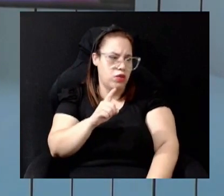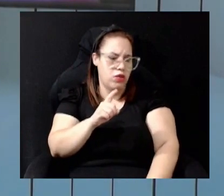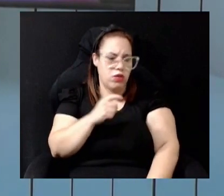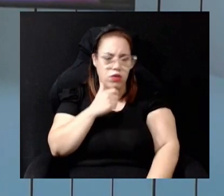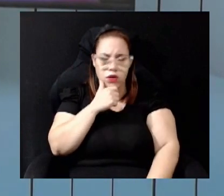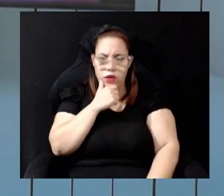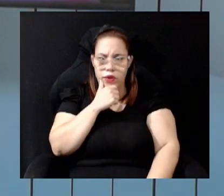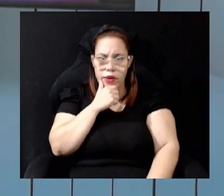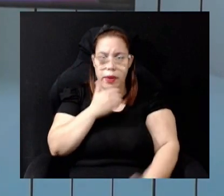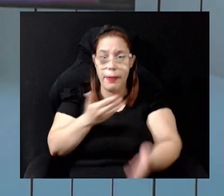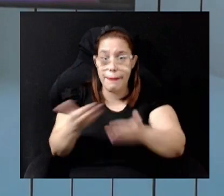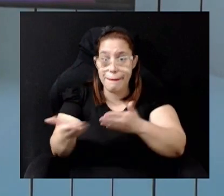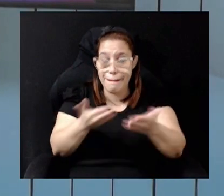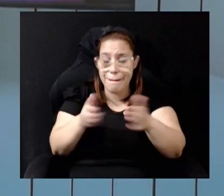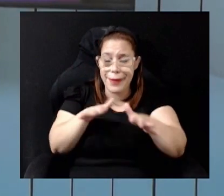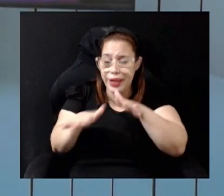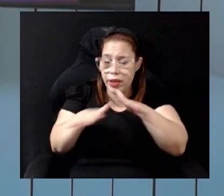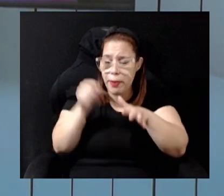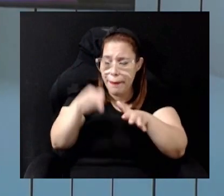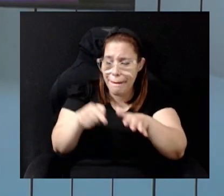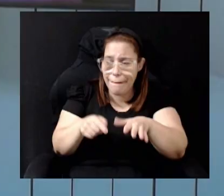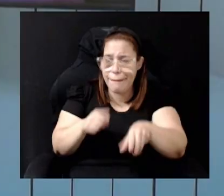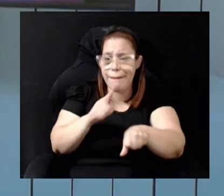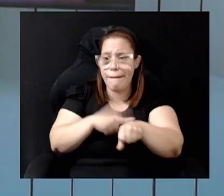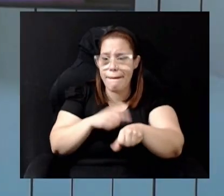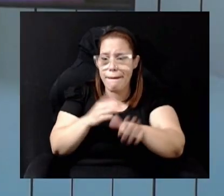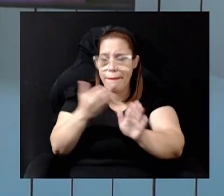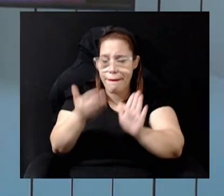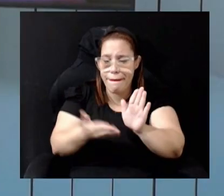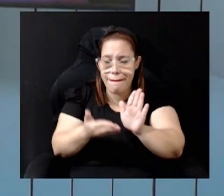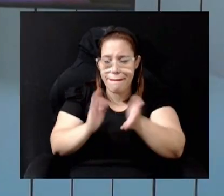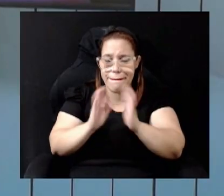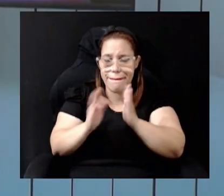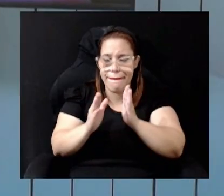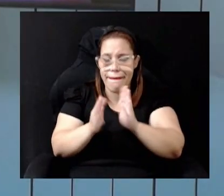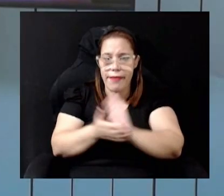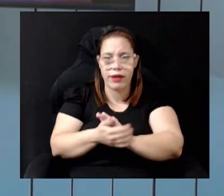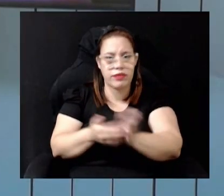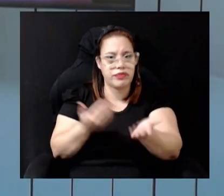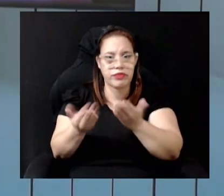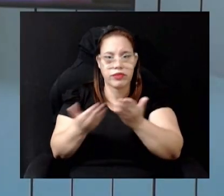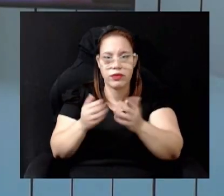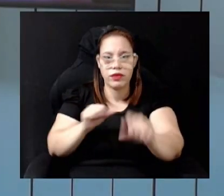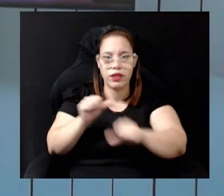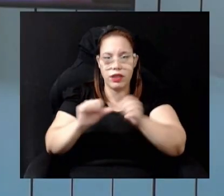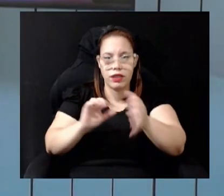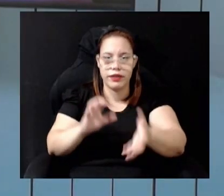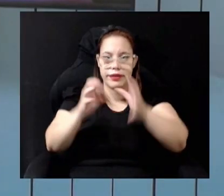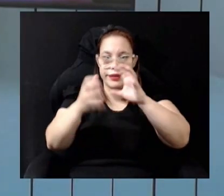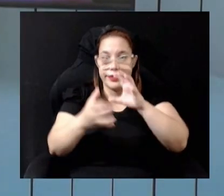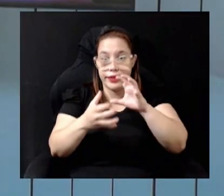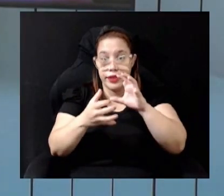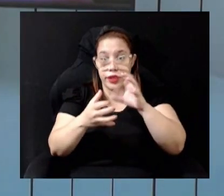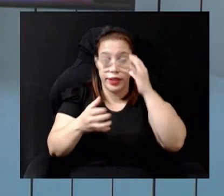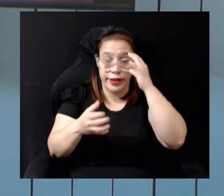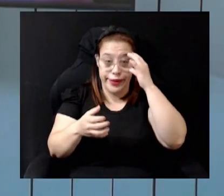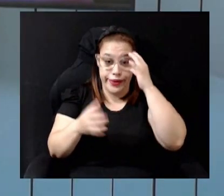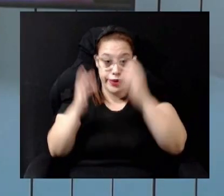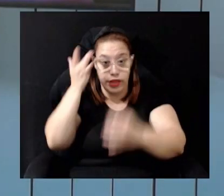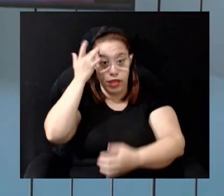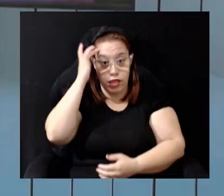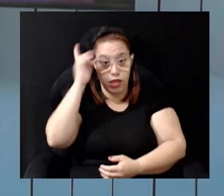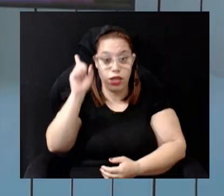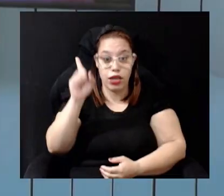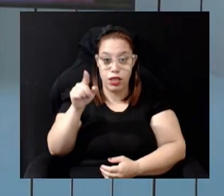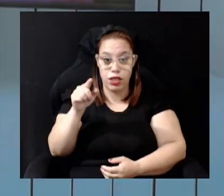para aquele momento, para essa época do ano, e não tem necessariamente a ver com essas alterações climáticas. E eu acho que tem, porque os oceanos têm